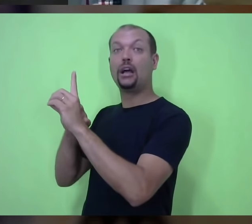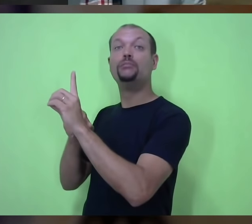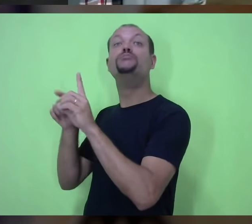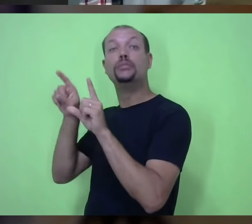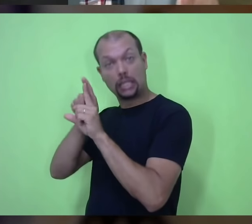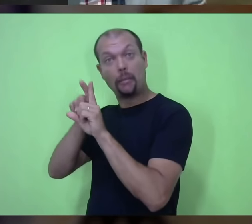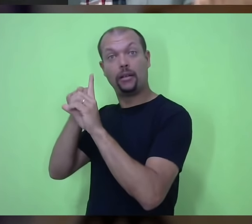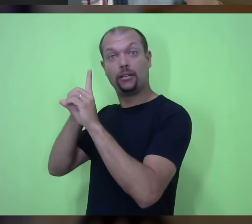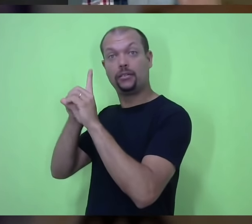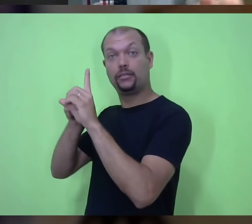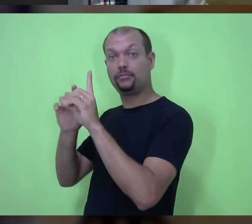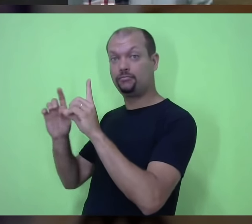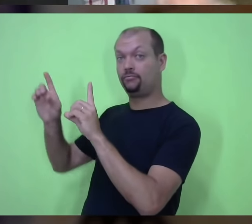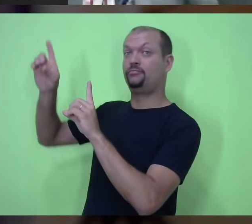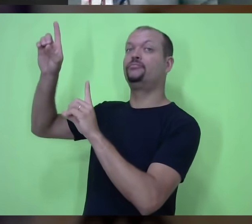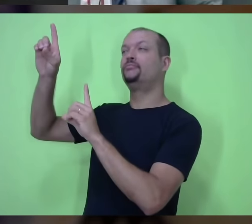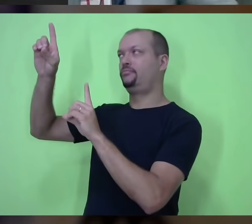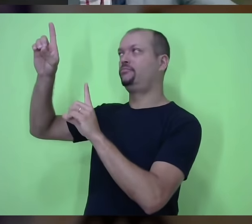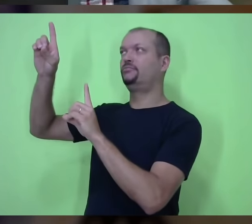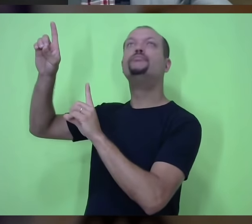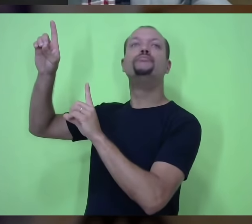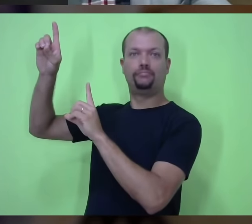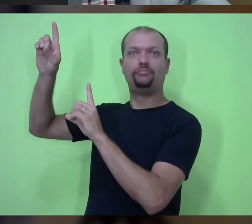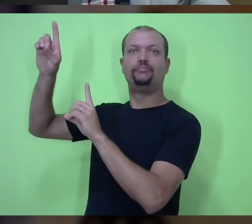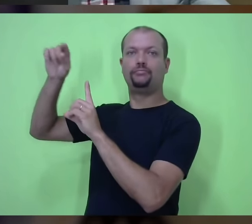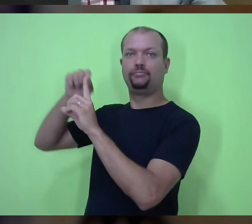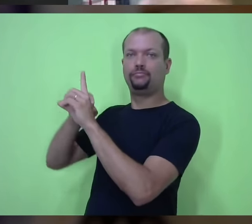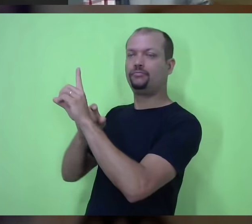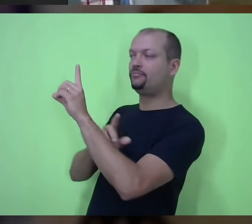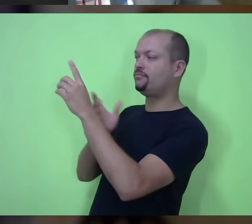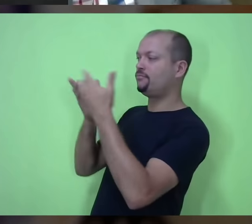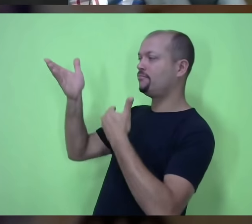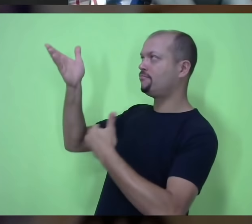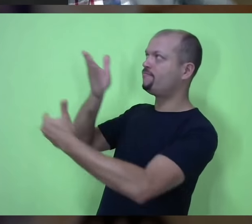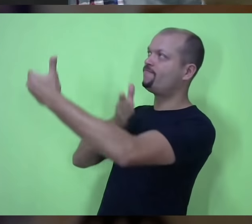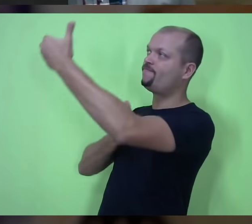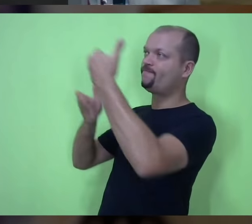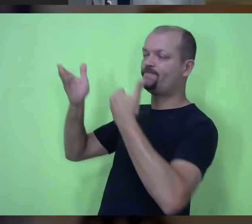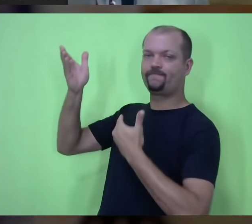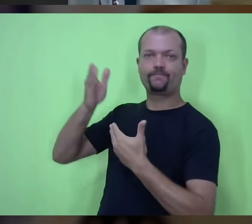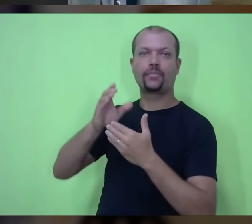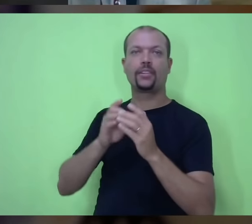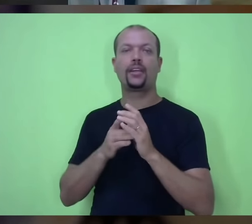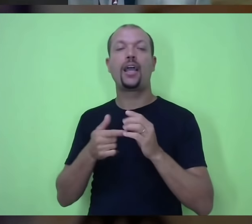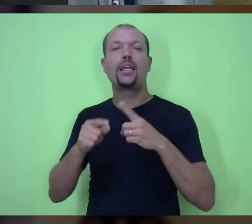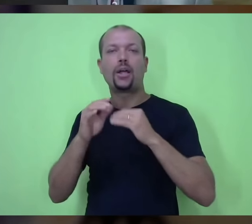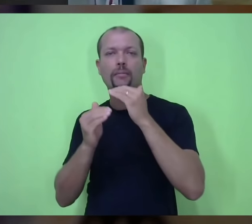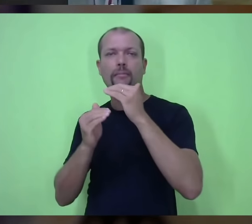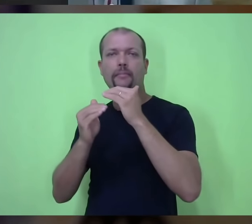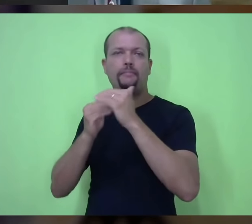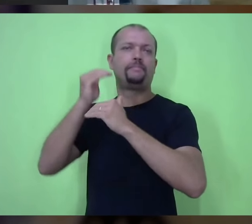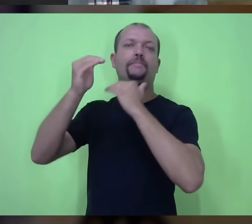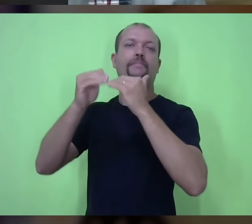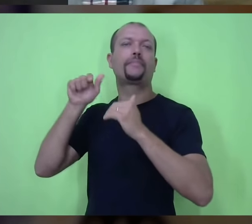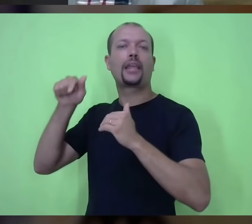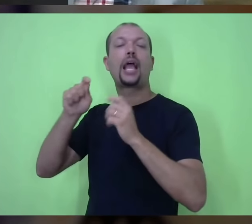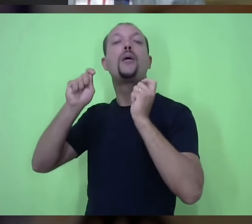também é um homem colocado em nosso favor perante Deus. Então ele foi aperfeiçoado também na habilidade, na